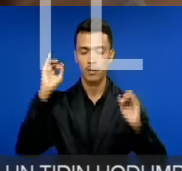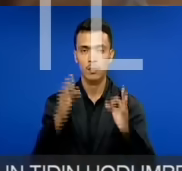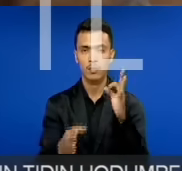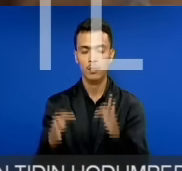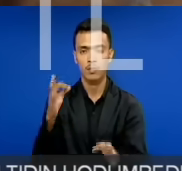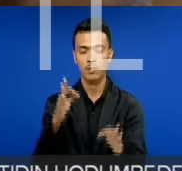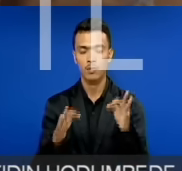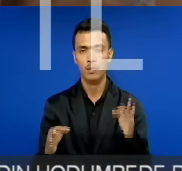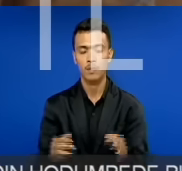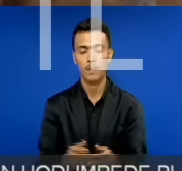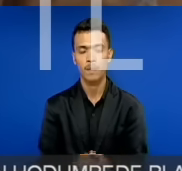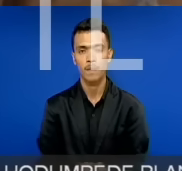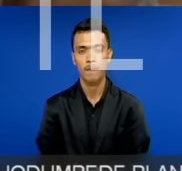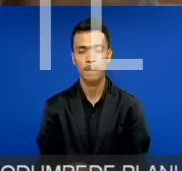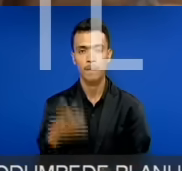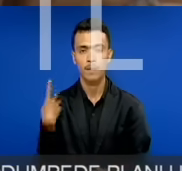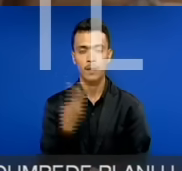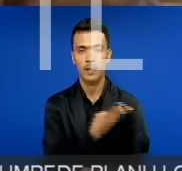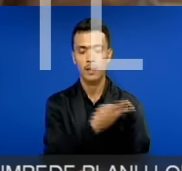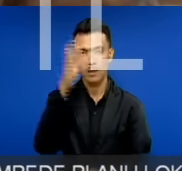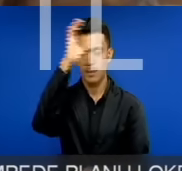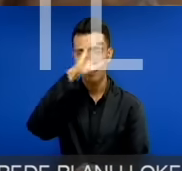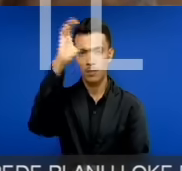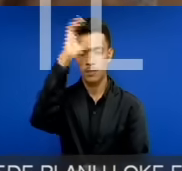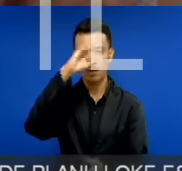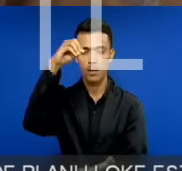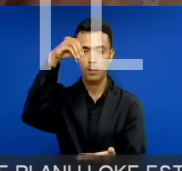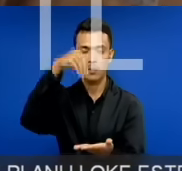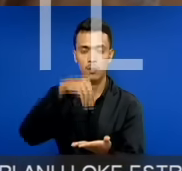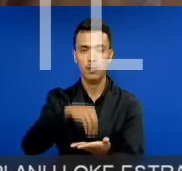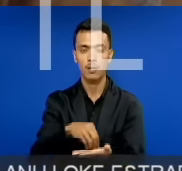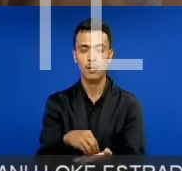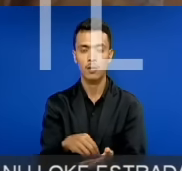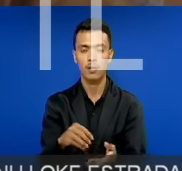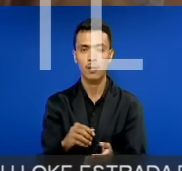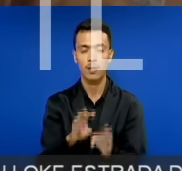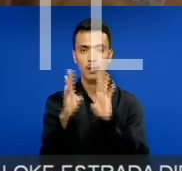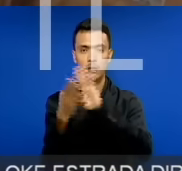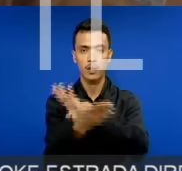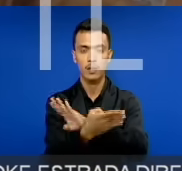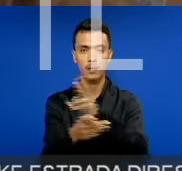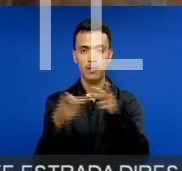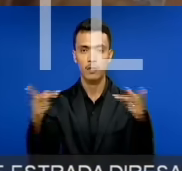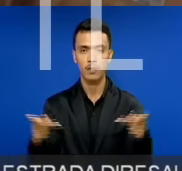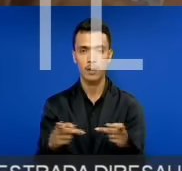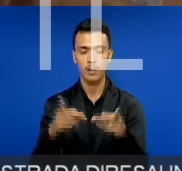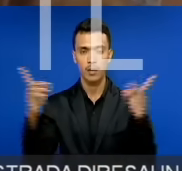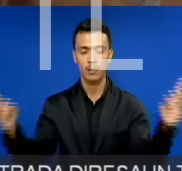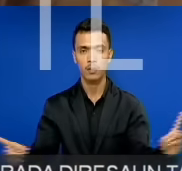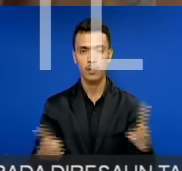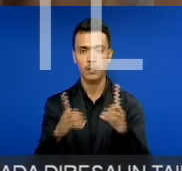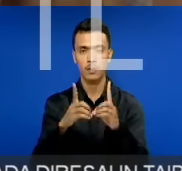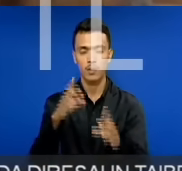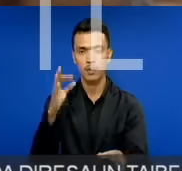vá, ele busca a localização de pontos, não é maca, saia nessa fata e acontecimentos.